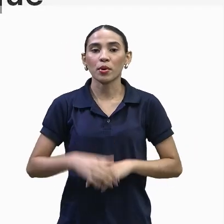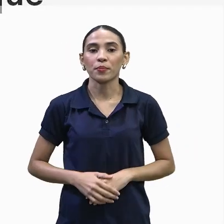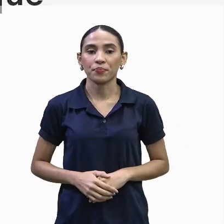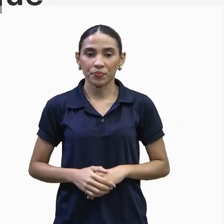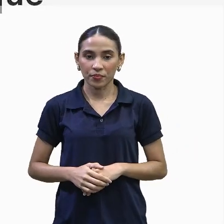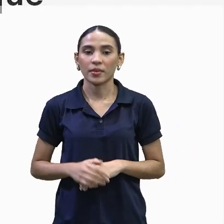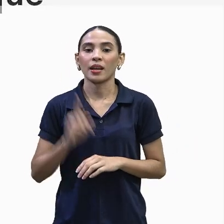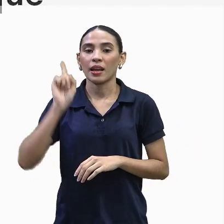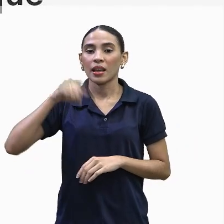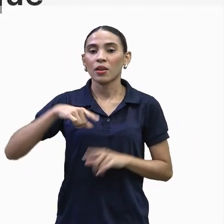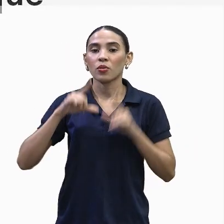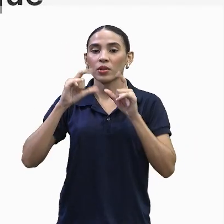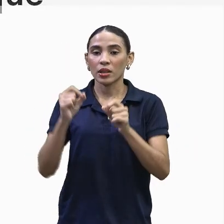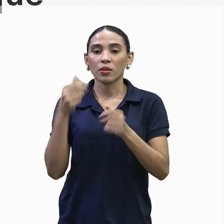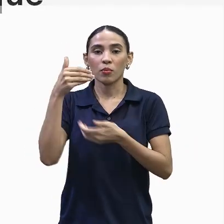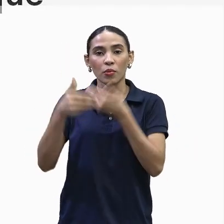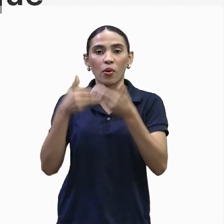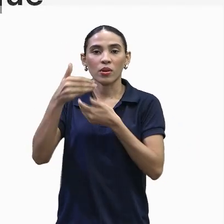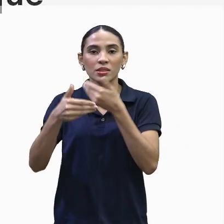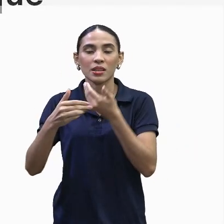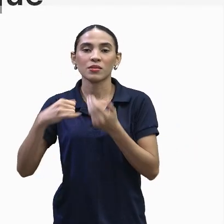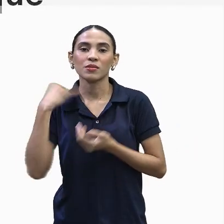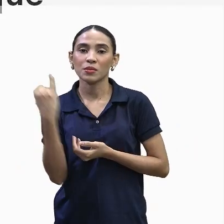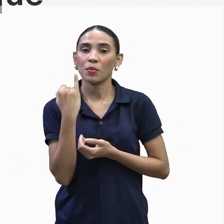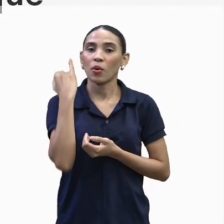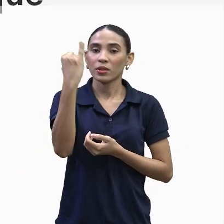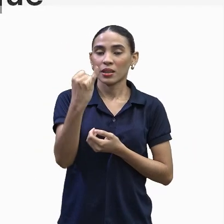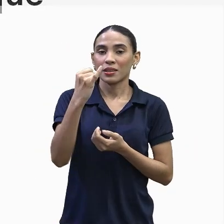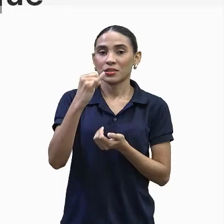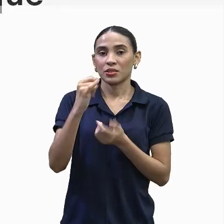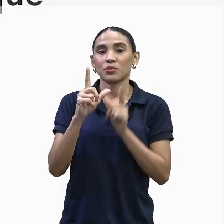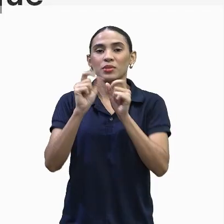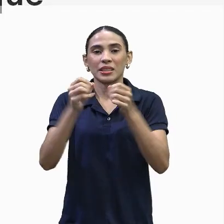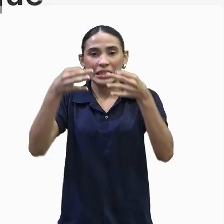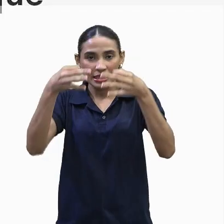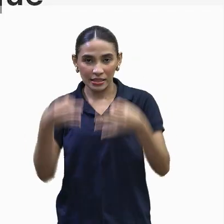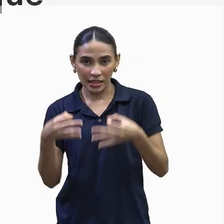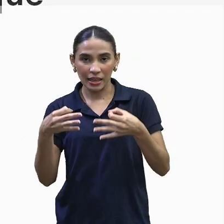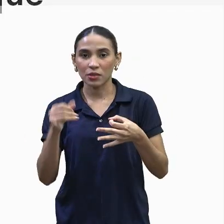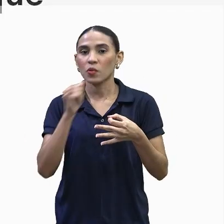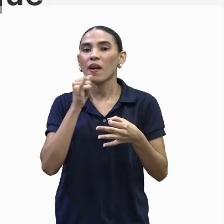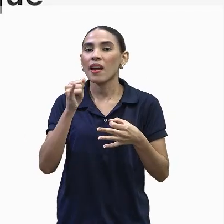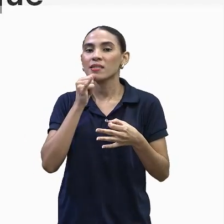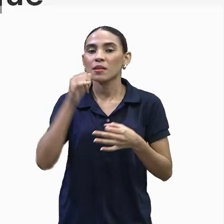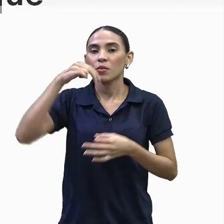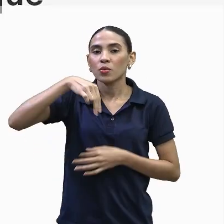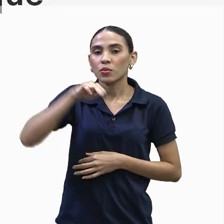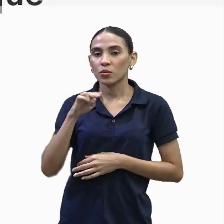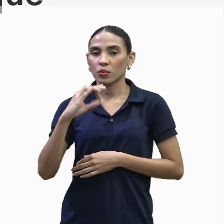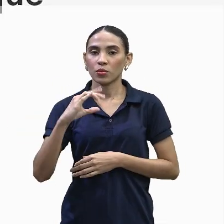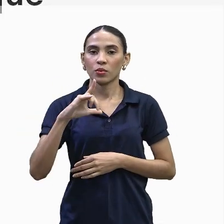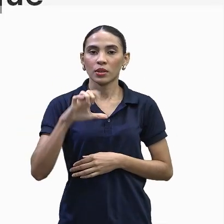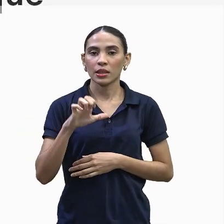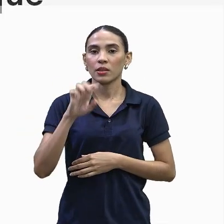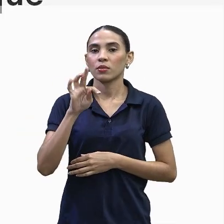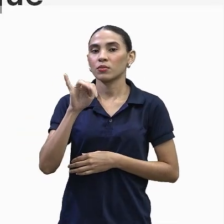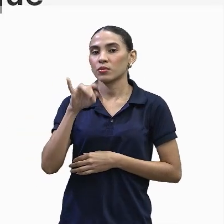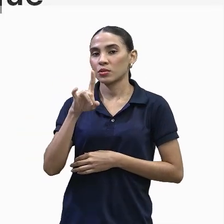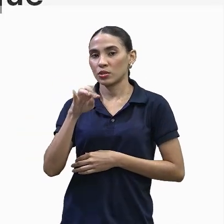para determinar a ordem exata dos nucleotídeos em uma molécula